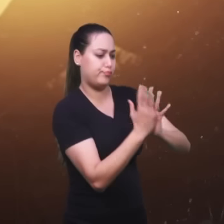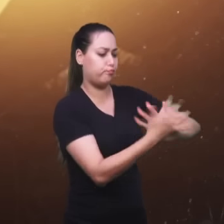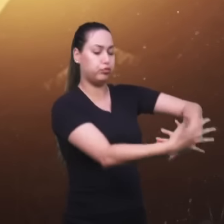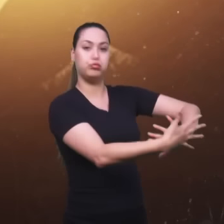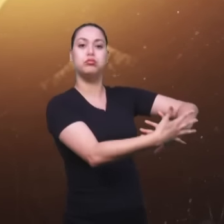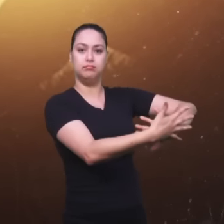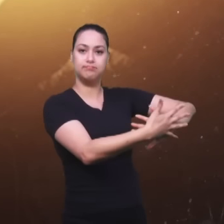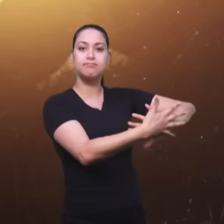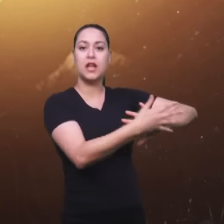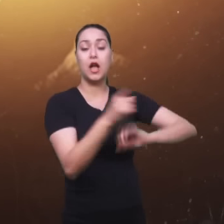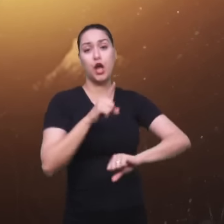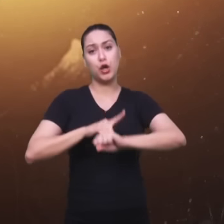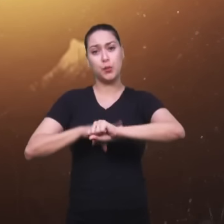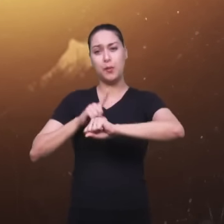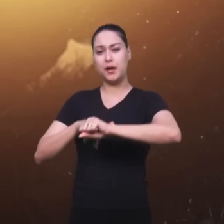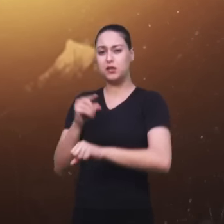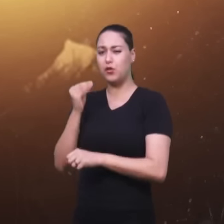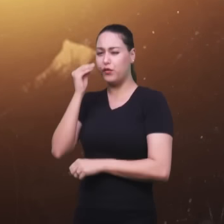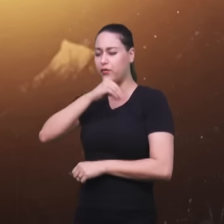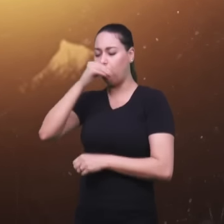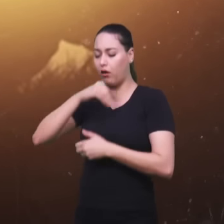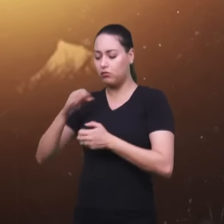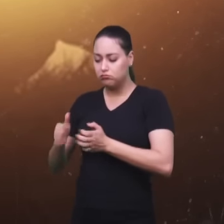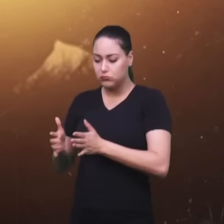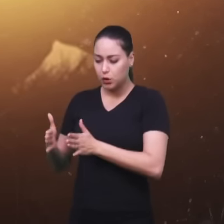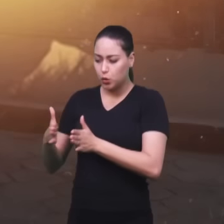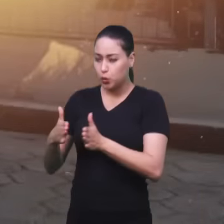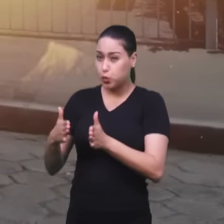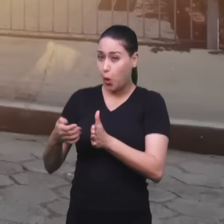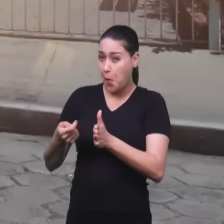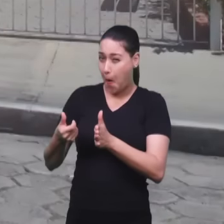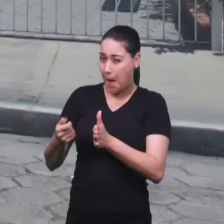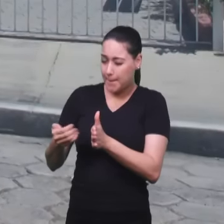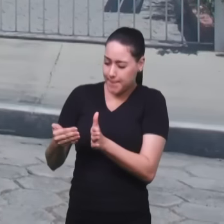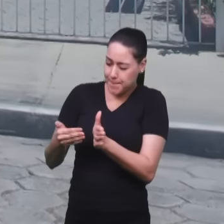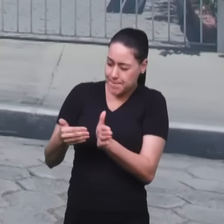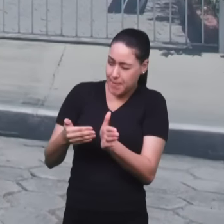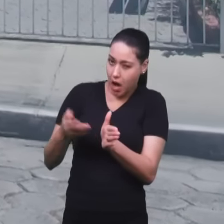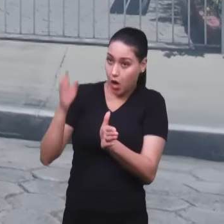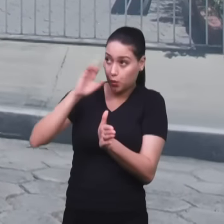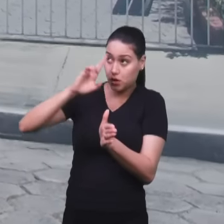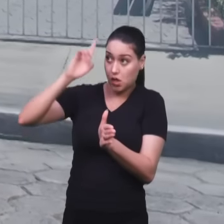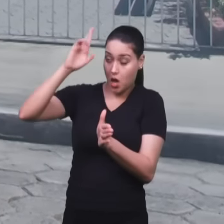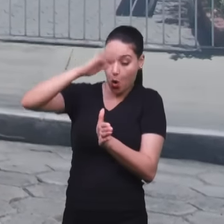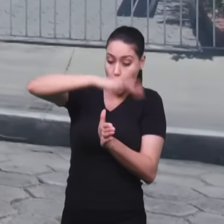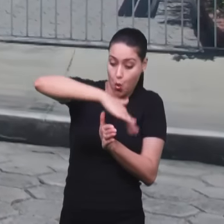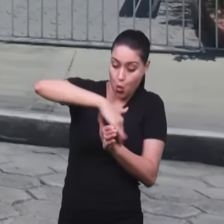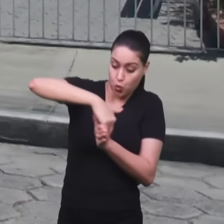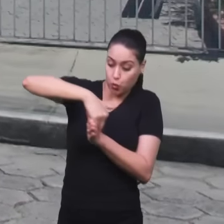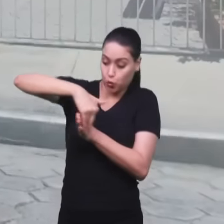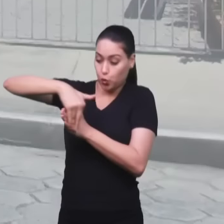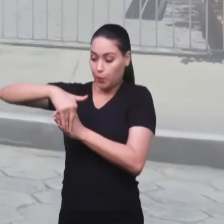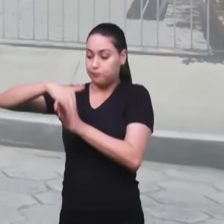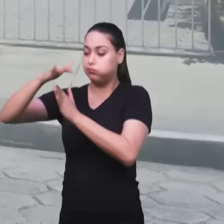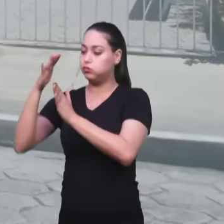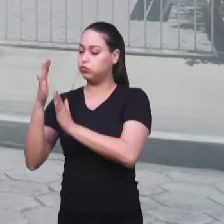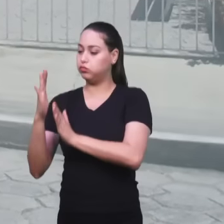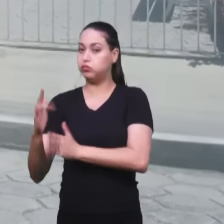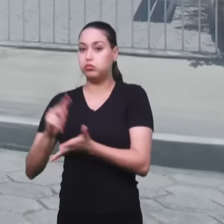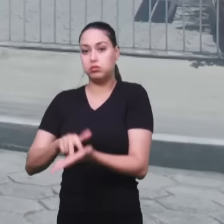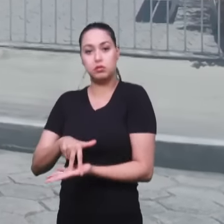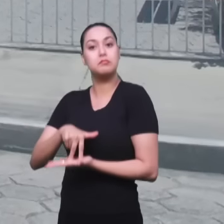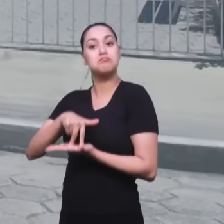Estou A Fraquejar Suas Mãos Estão A